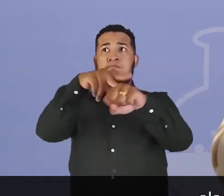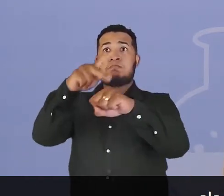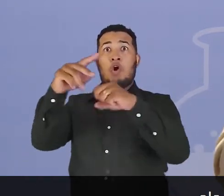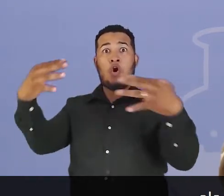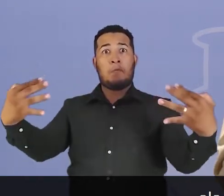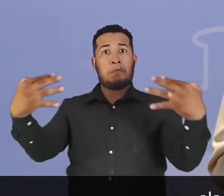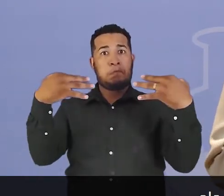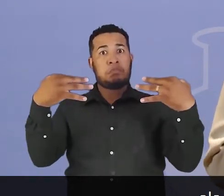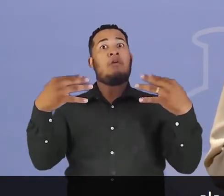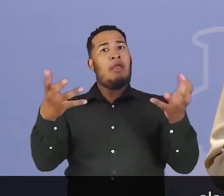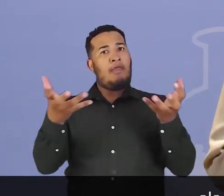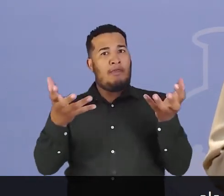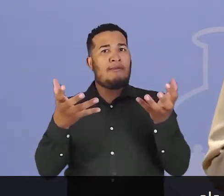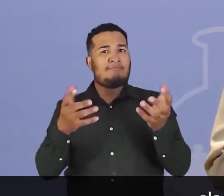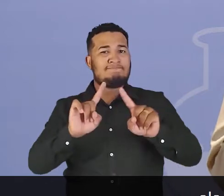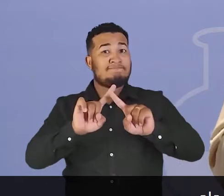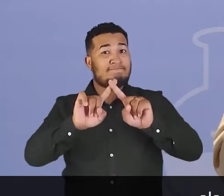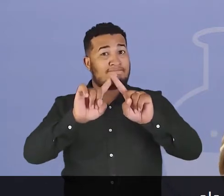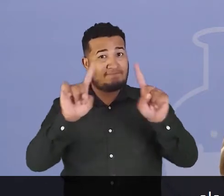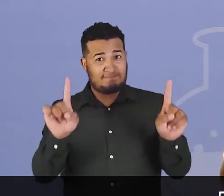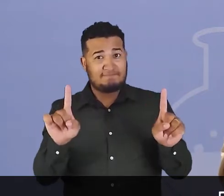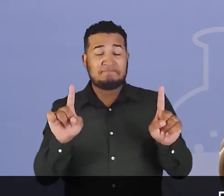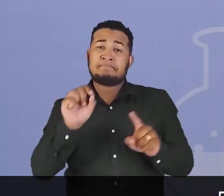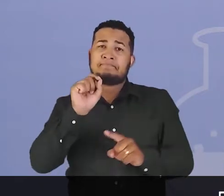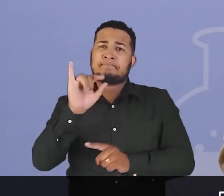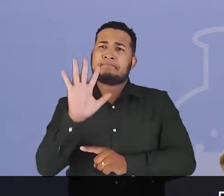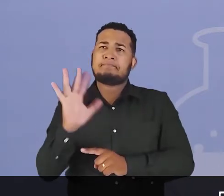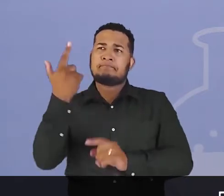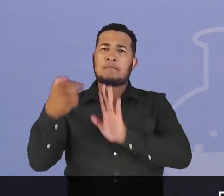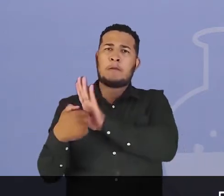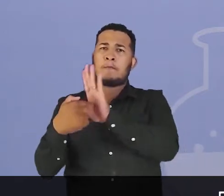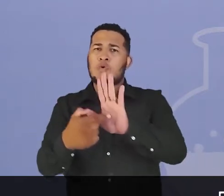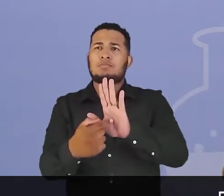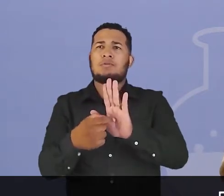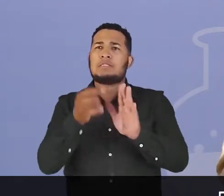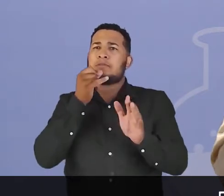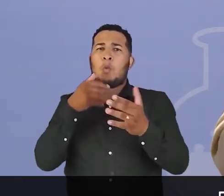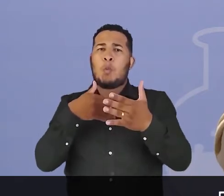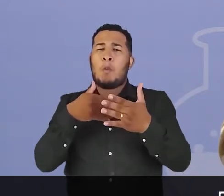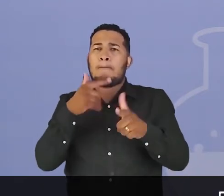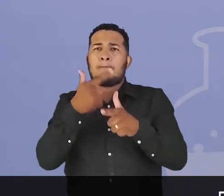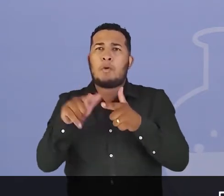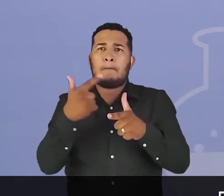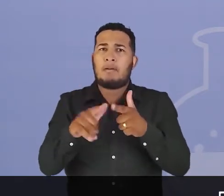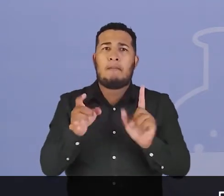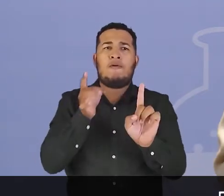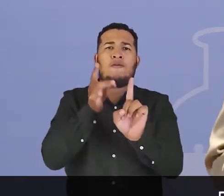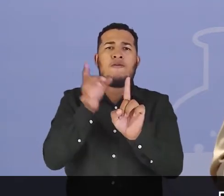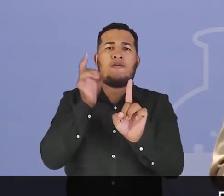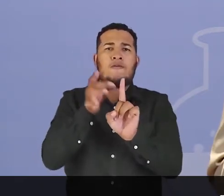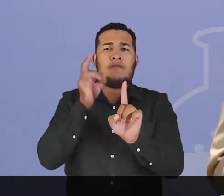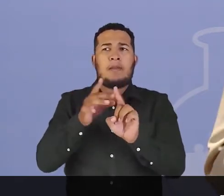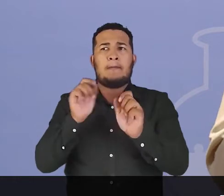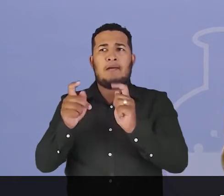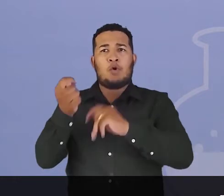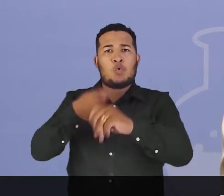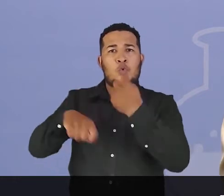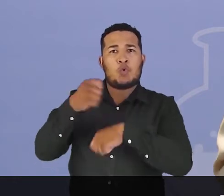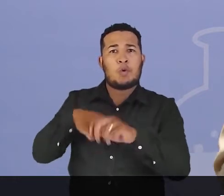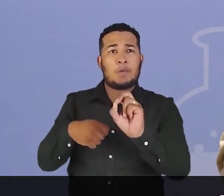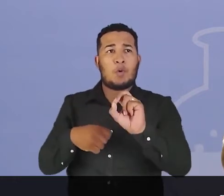de todos os países do mundo. Porém, claro, se ele demonstrar qualquer fragilidade, seja no